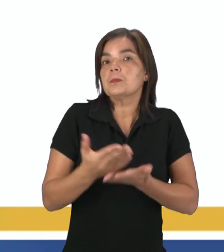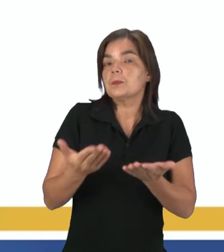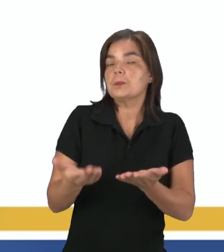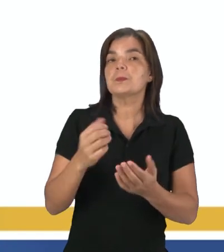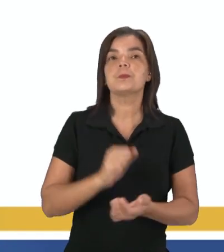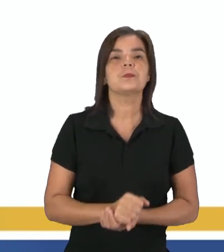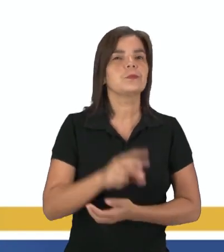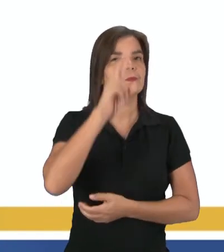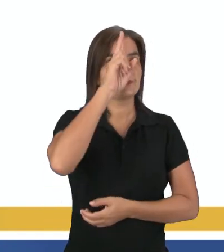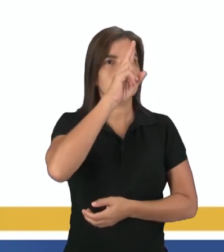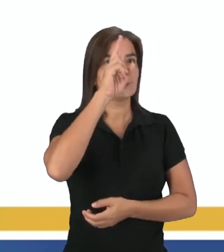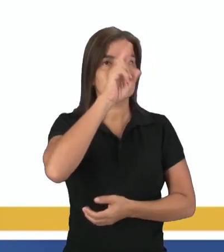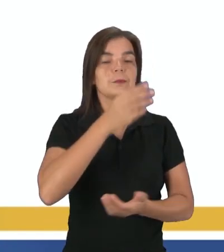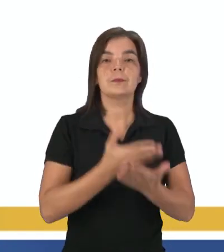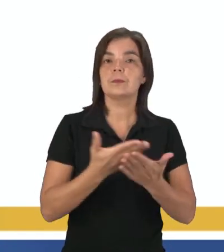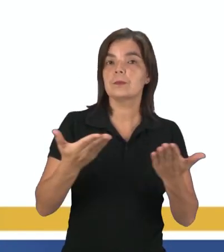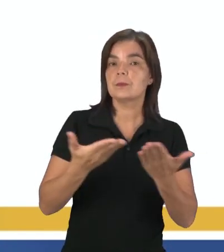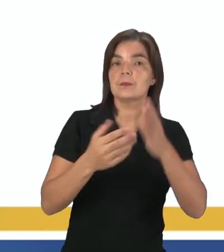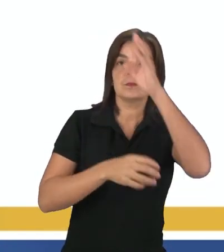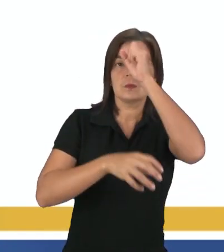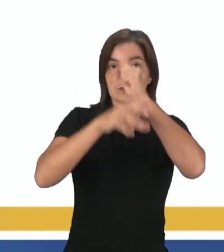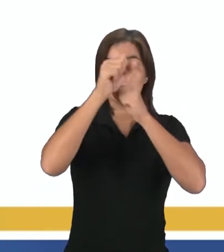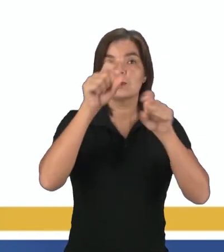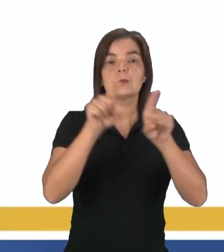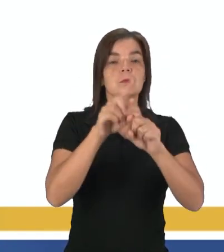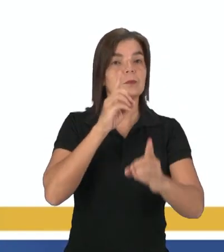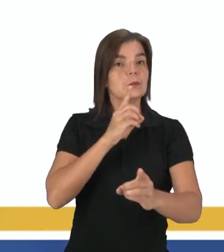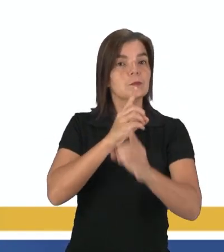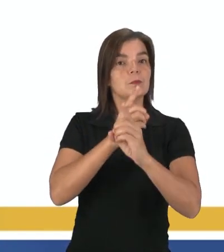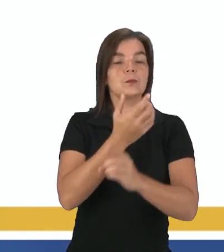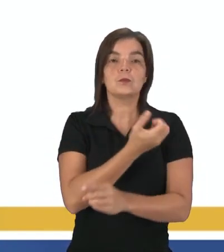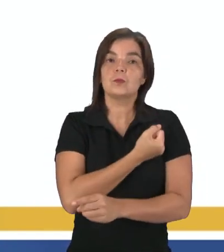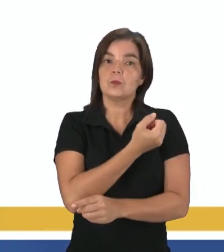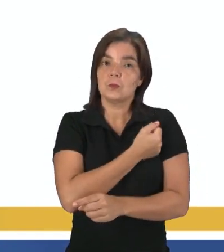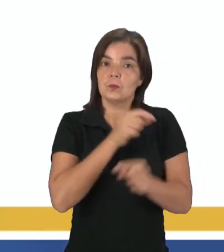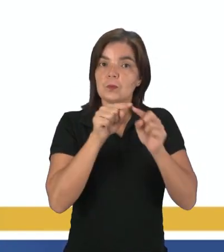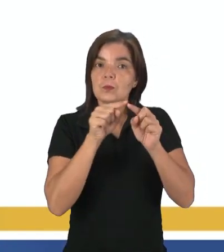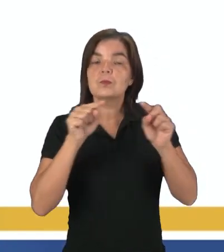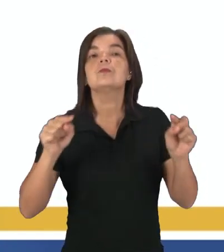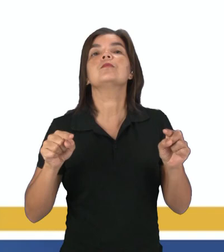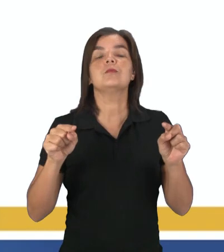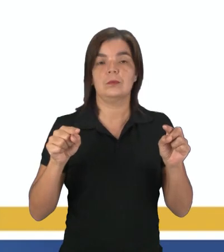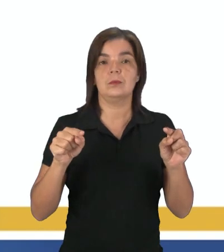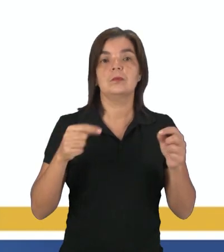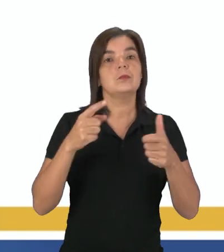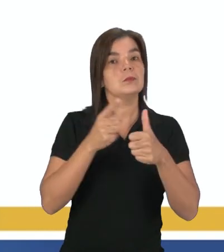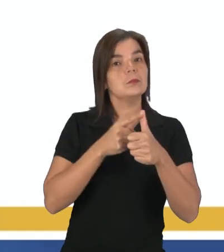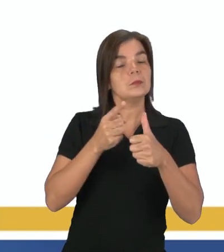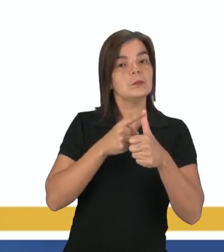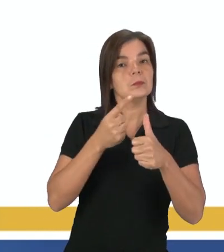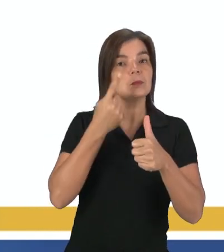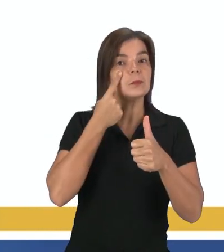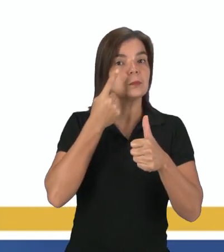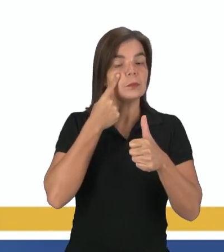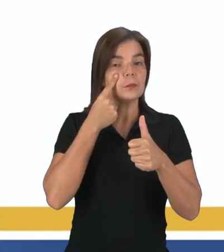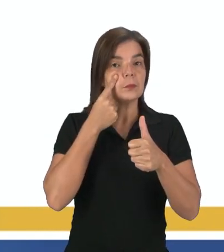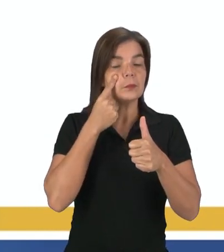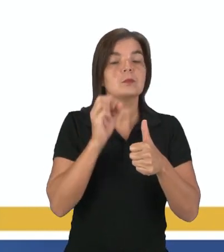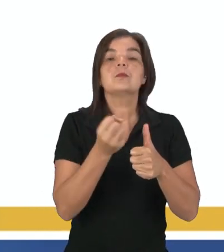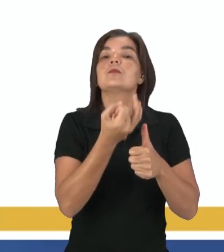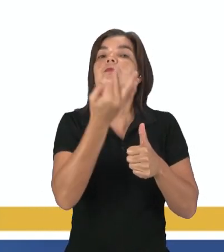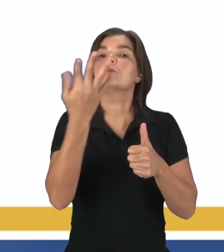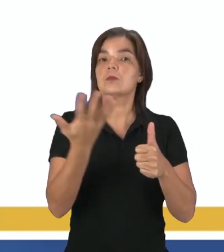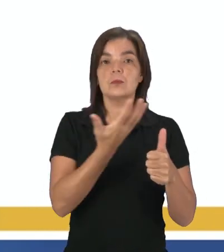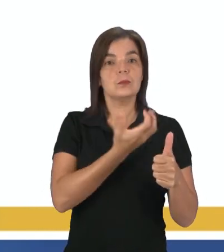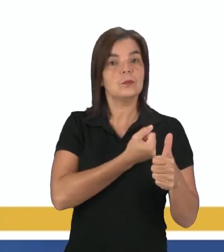Bom, lembre-se, né? Na aula de hoje aprendemos que para localizar um número decimal em uma reta numérica, primeiro temos que localizar entre quais